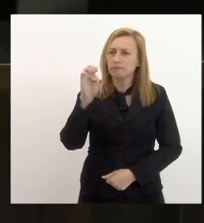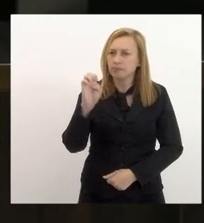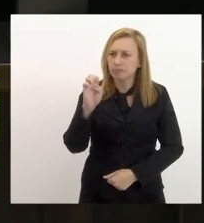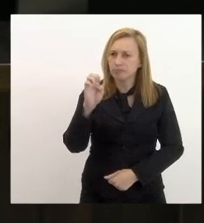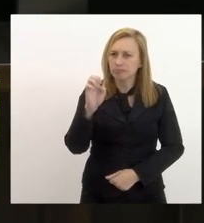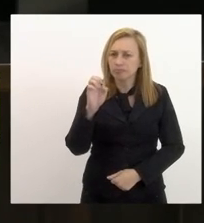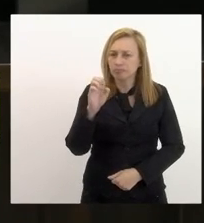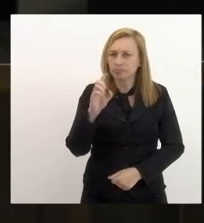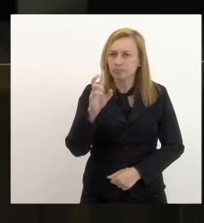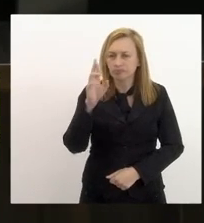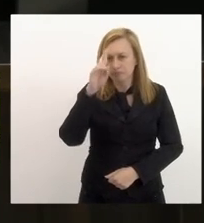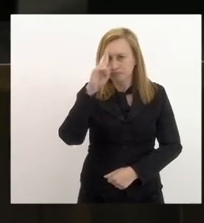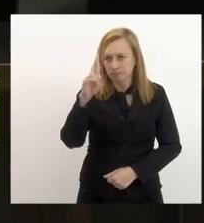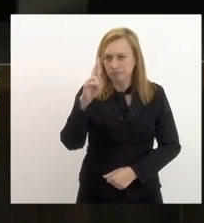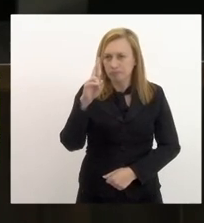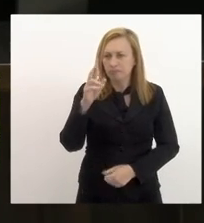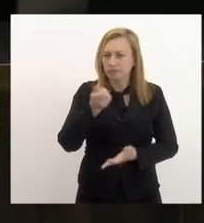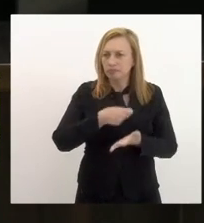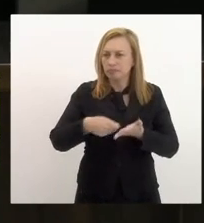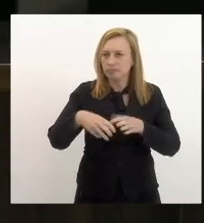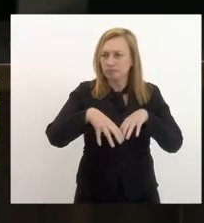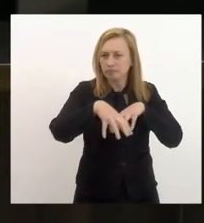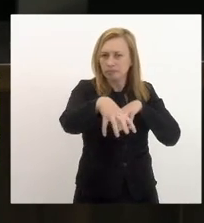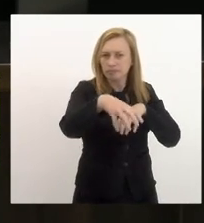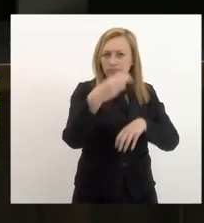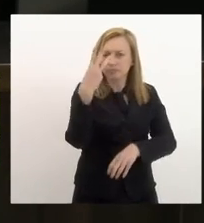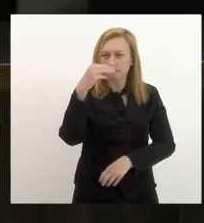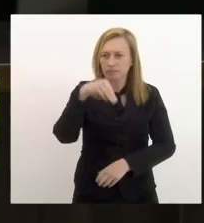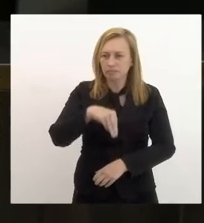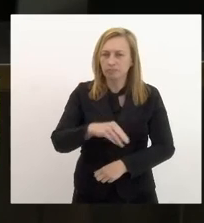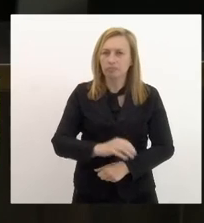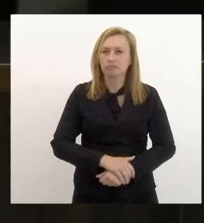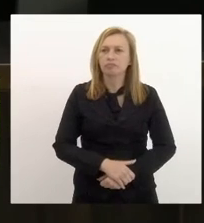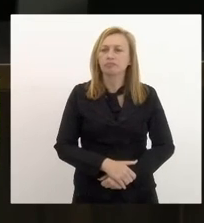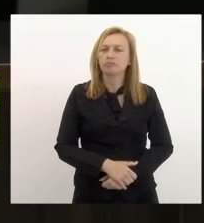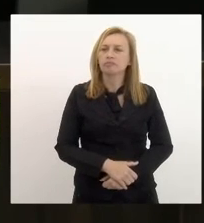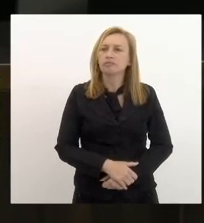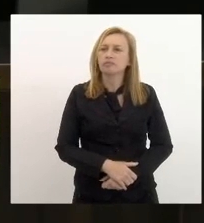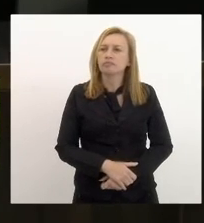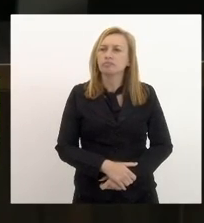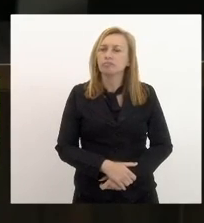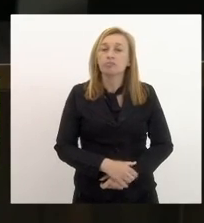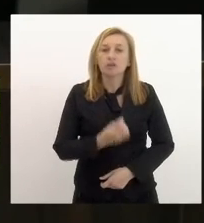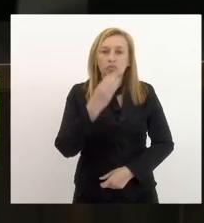que está escrito aqui de forma remotas três minutos por favor